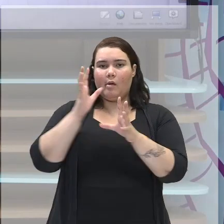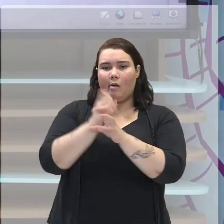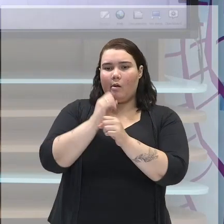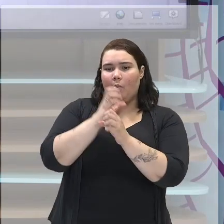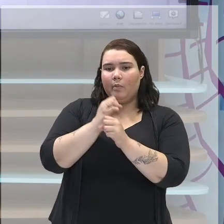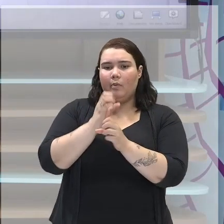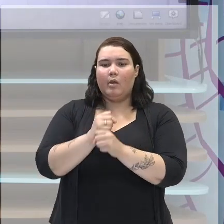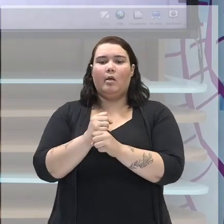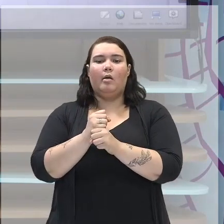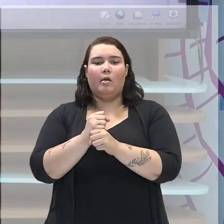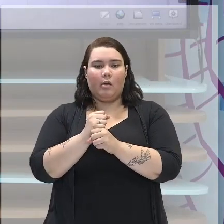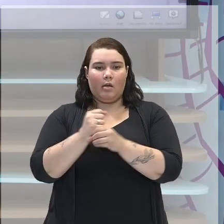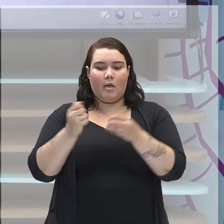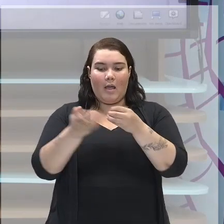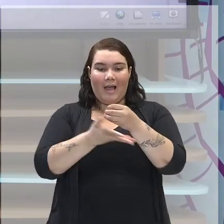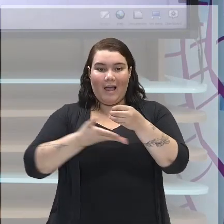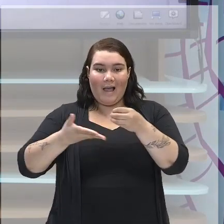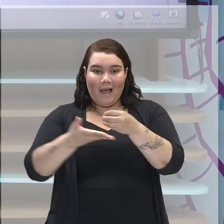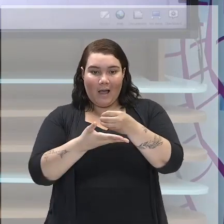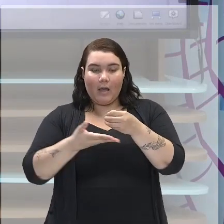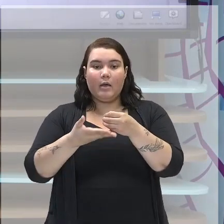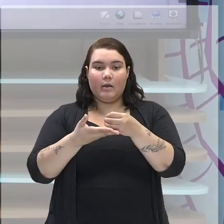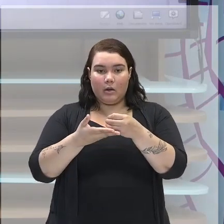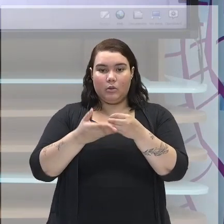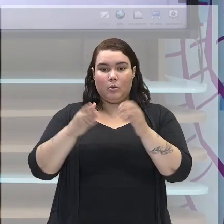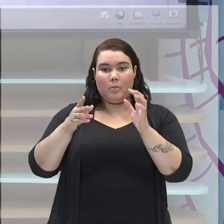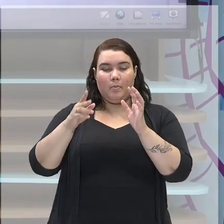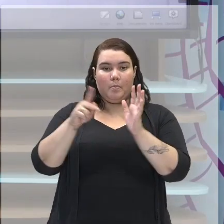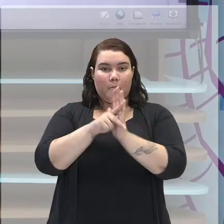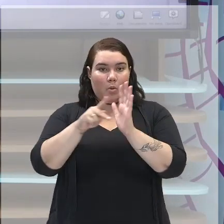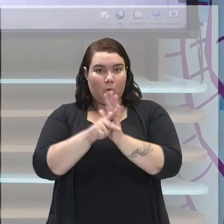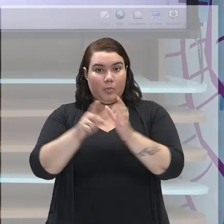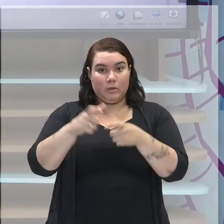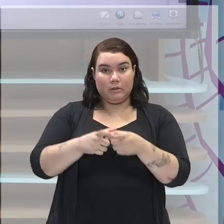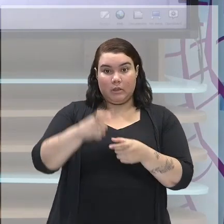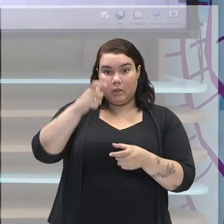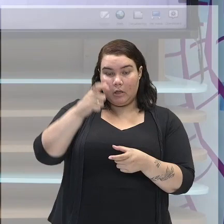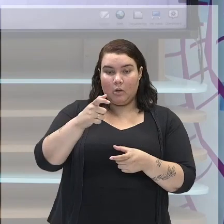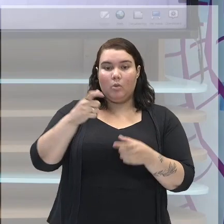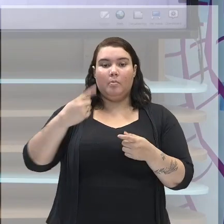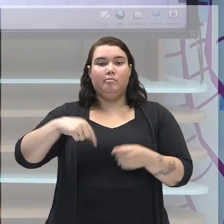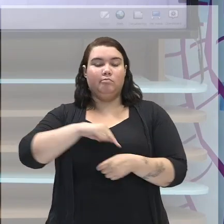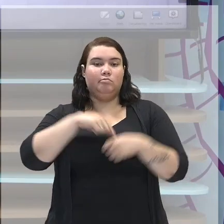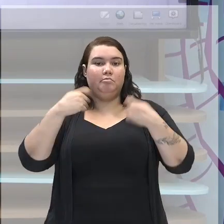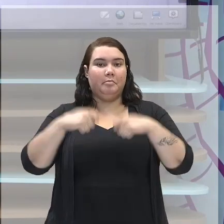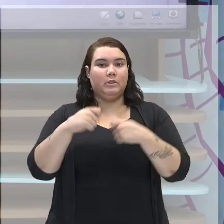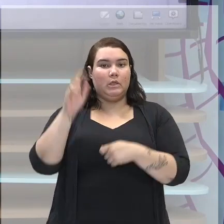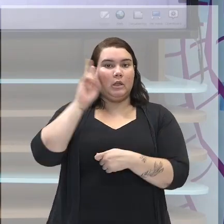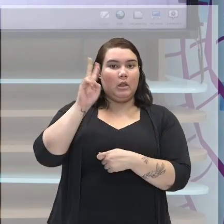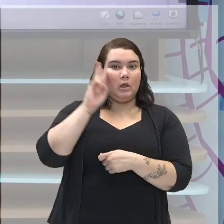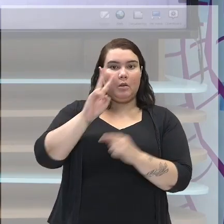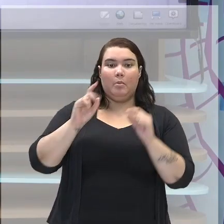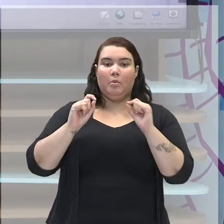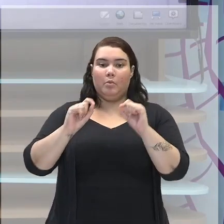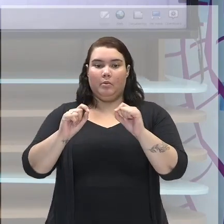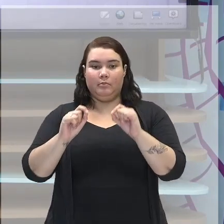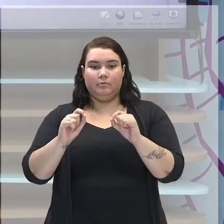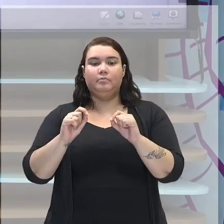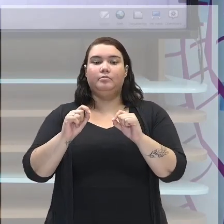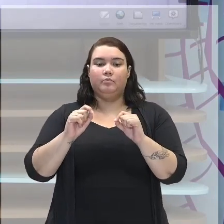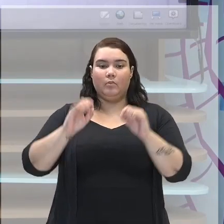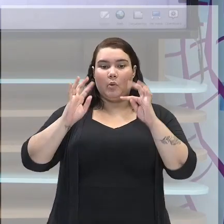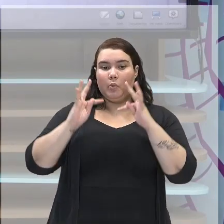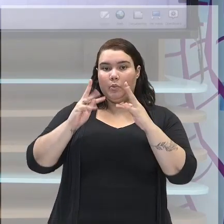calcular a área do cilindro, nós temos que resgatar